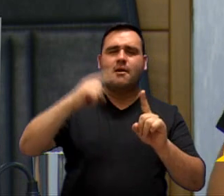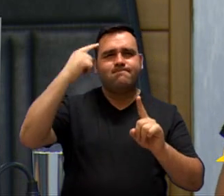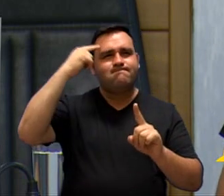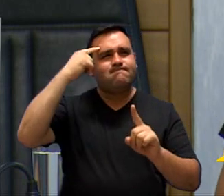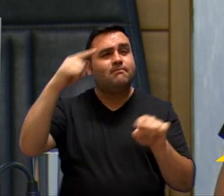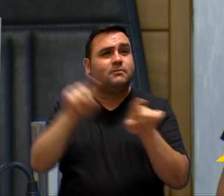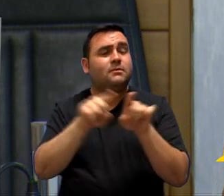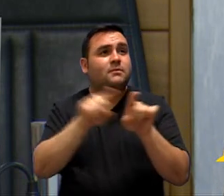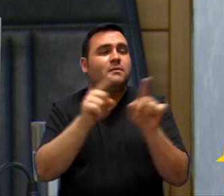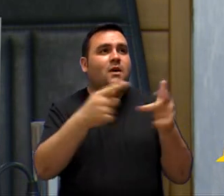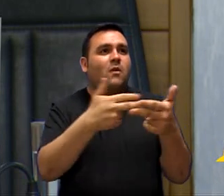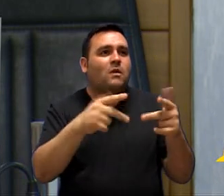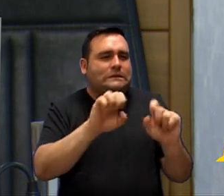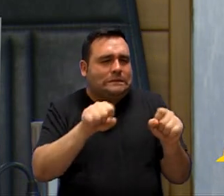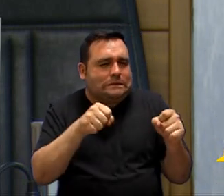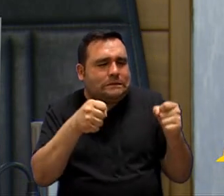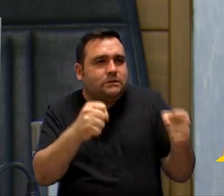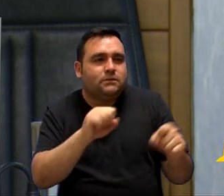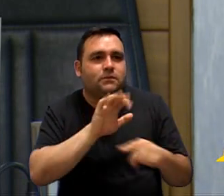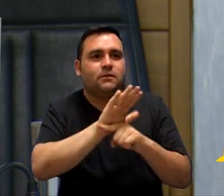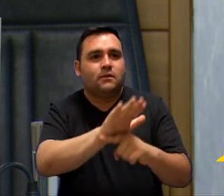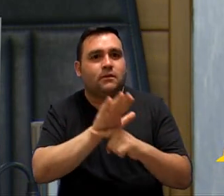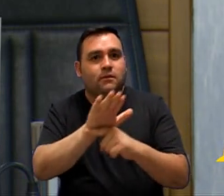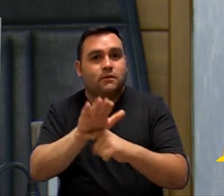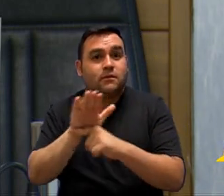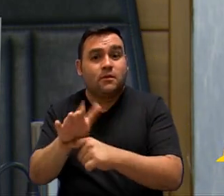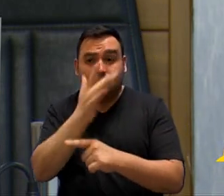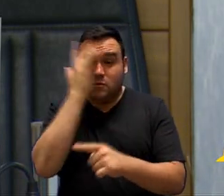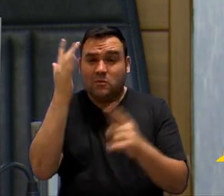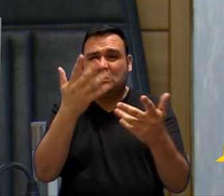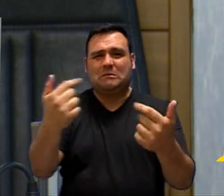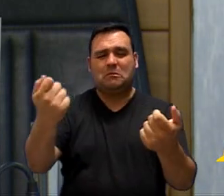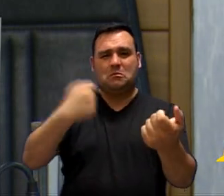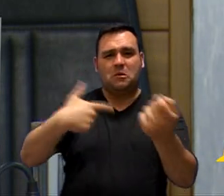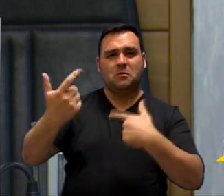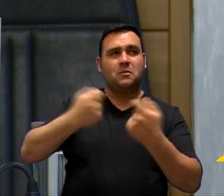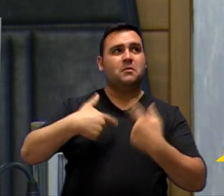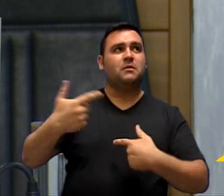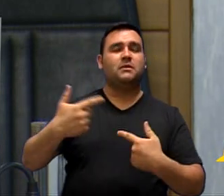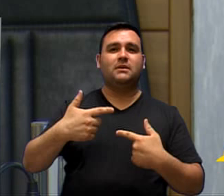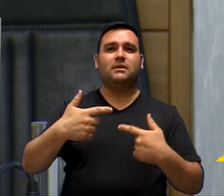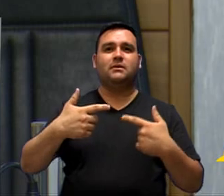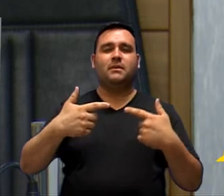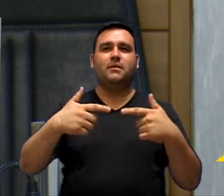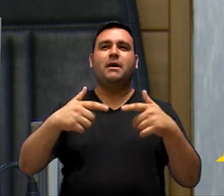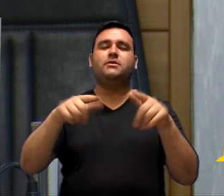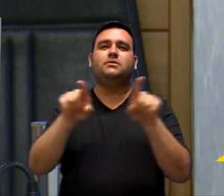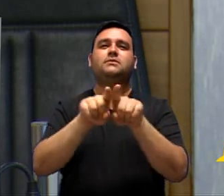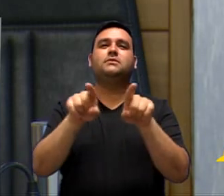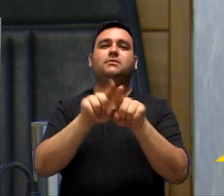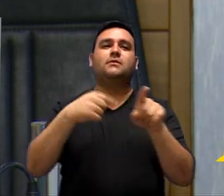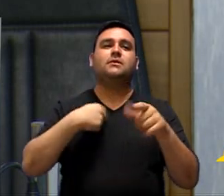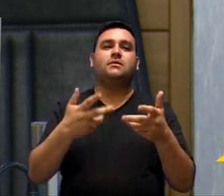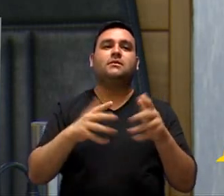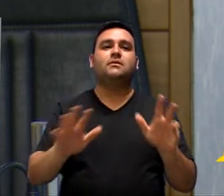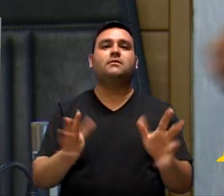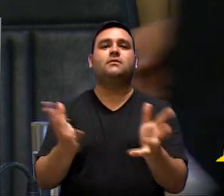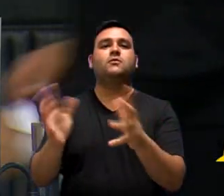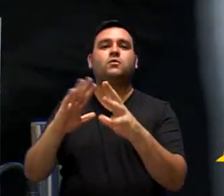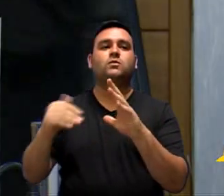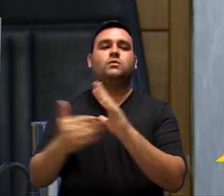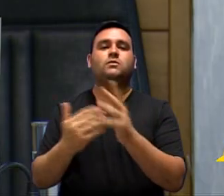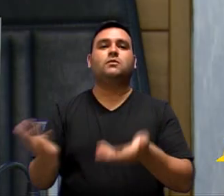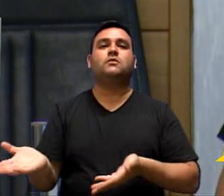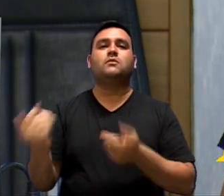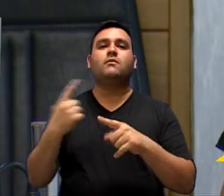as coisas que nos fazem lutar em um mundo onde muitos dizem que isso é impossível. Deixo aqui uma incentiva aos jovens